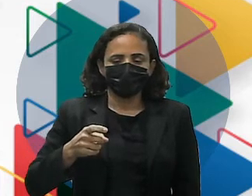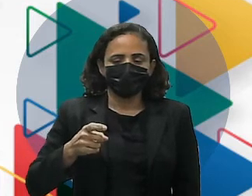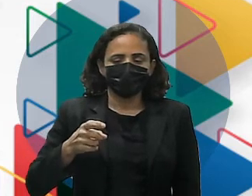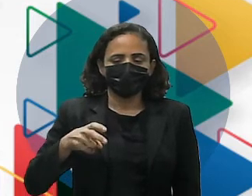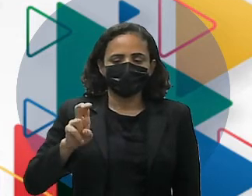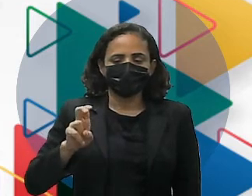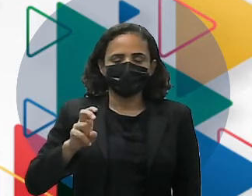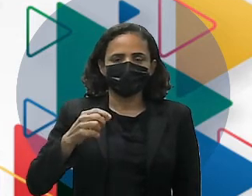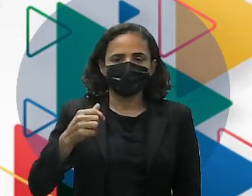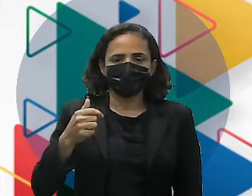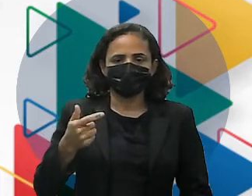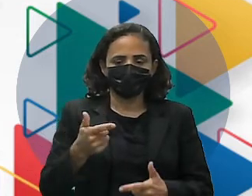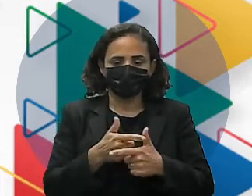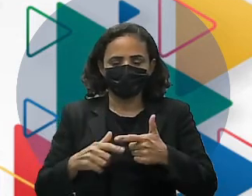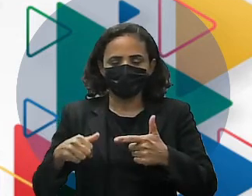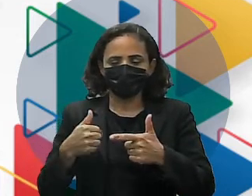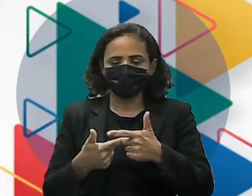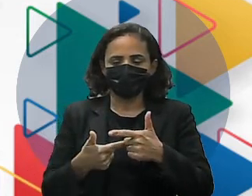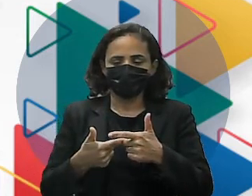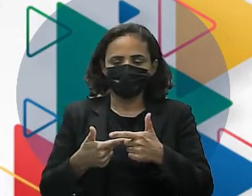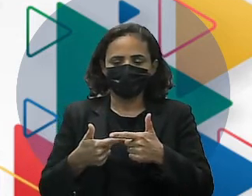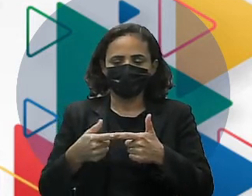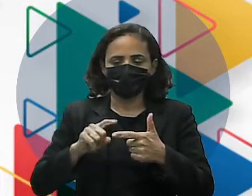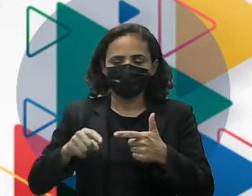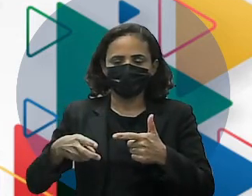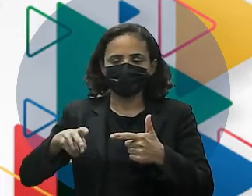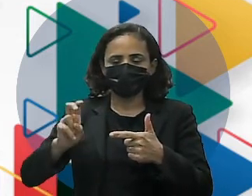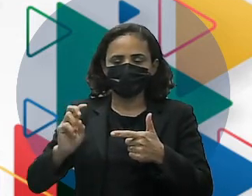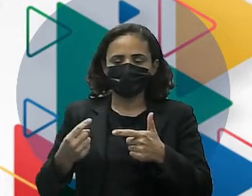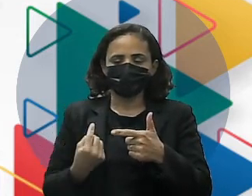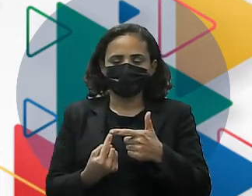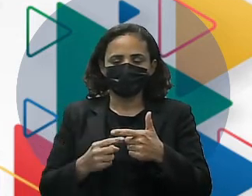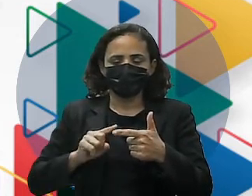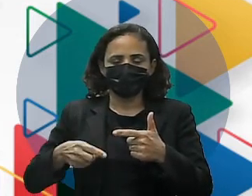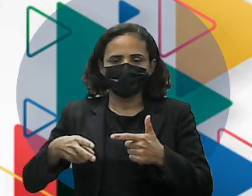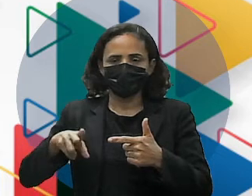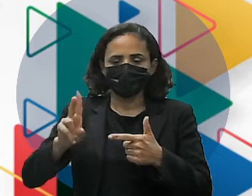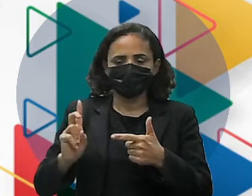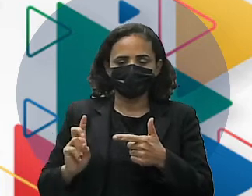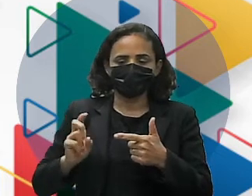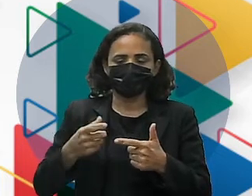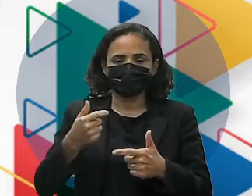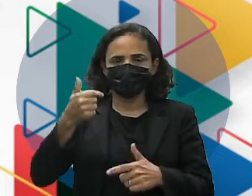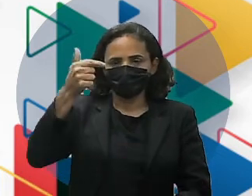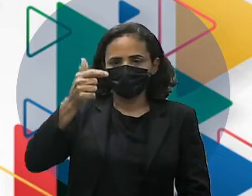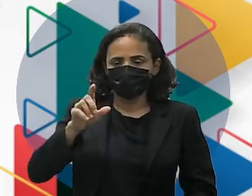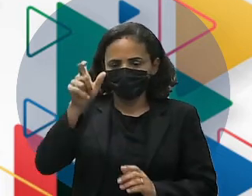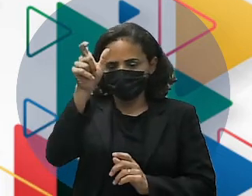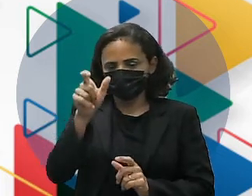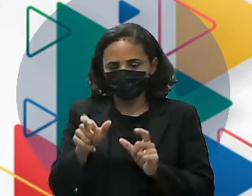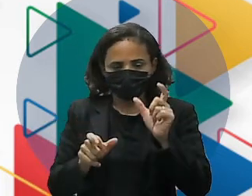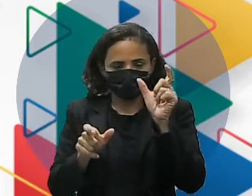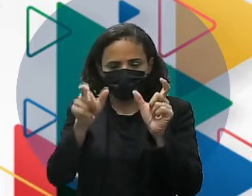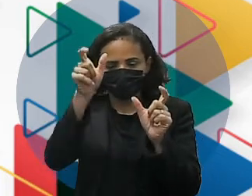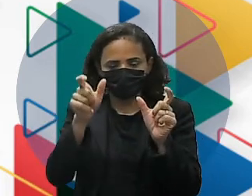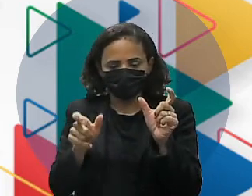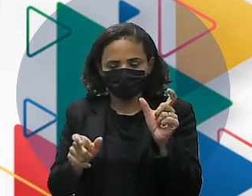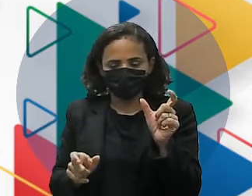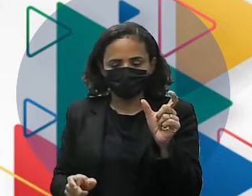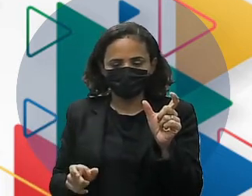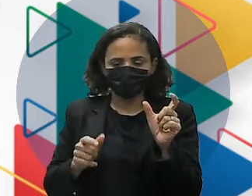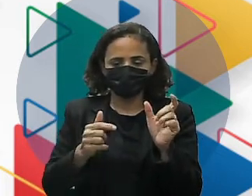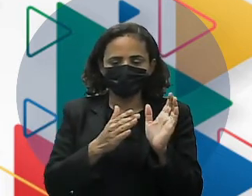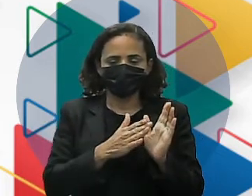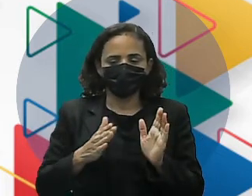5 mantém. O 2 por 2, que dá 1, o 5 mantém. E agora o 5 eu divido por 5, o que dá 1 e dá 1. Ou